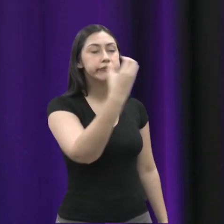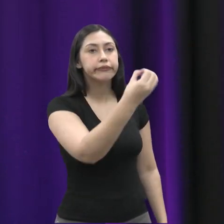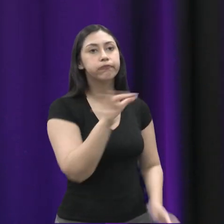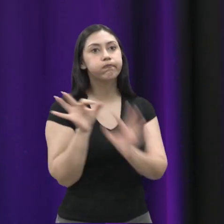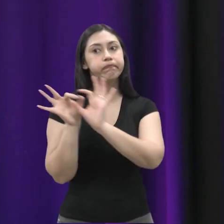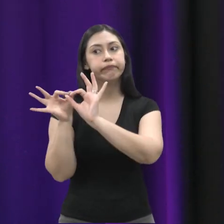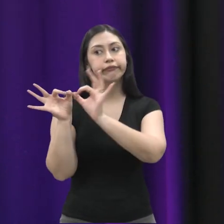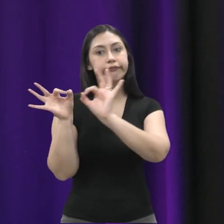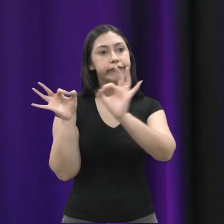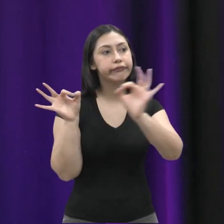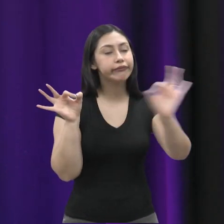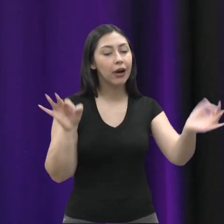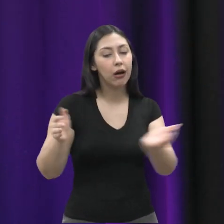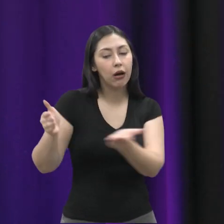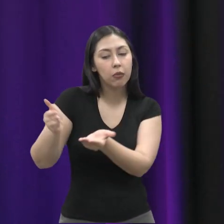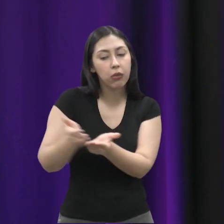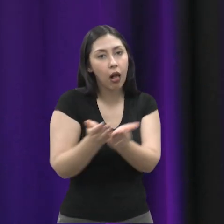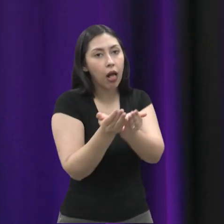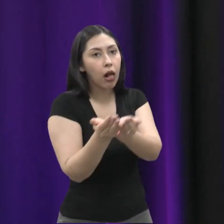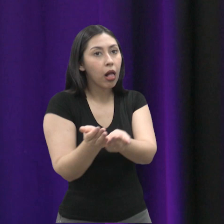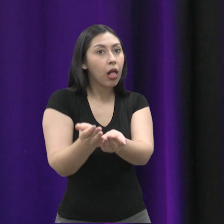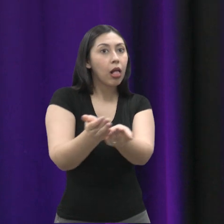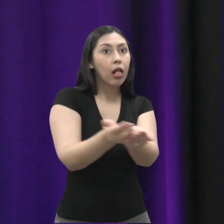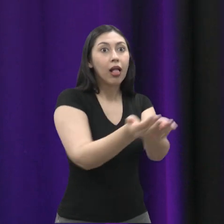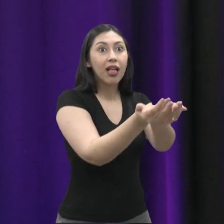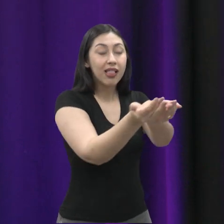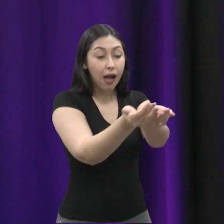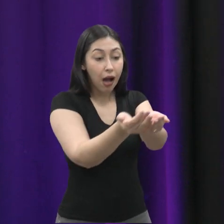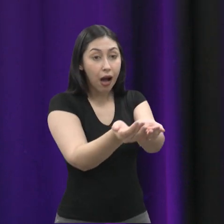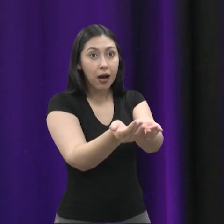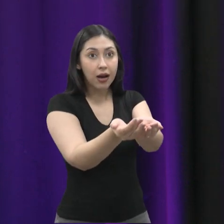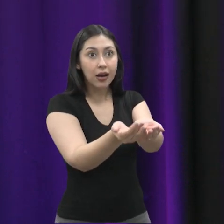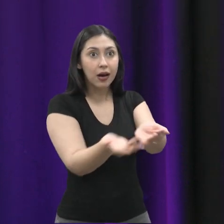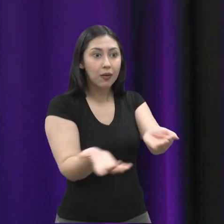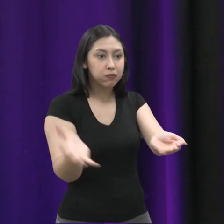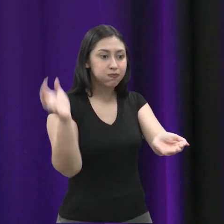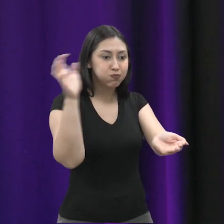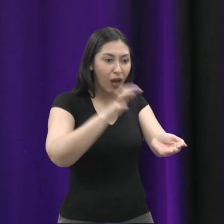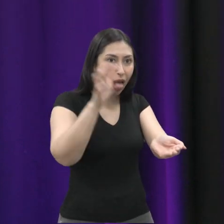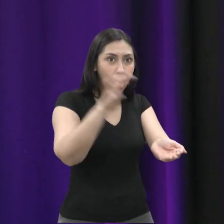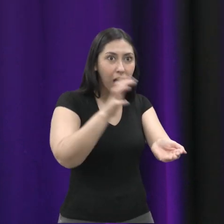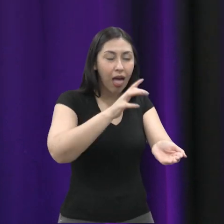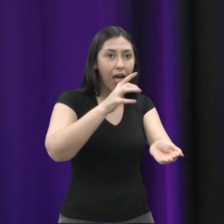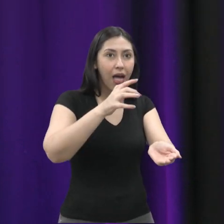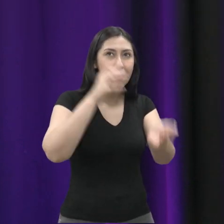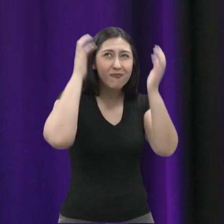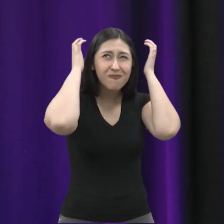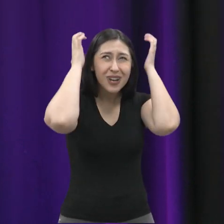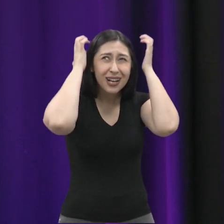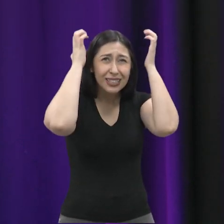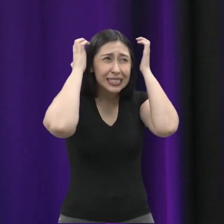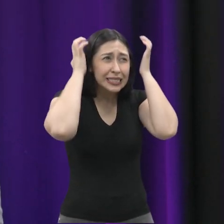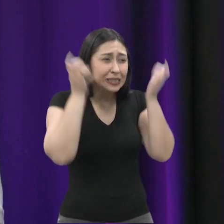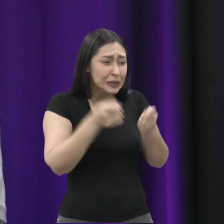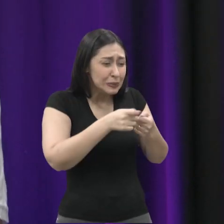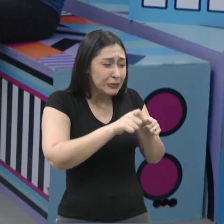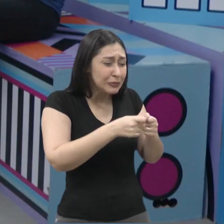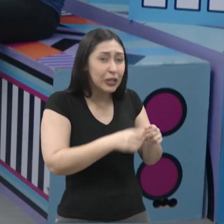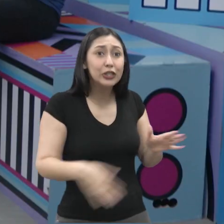de piolho, então várias mulheres acabaram desembarcando em Salvador já com a cabeça raspada. Fala-se bastante